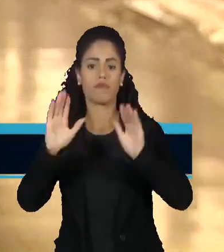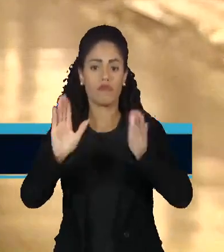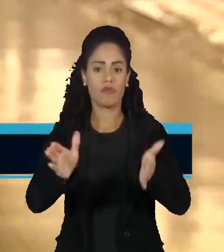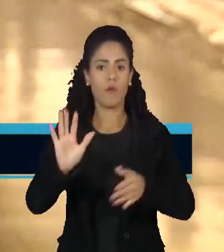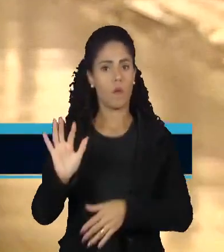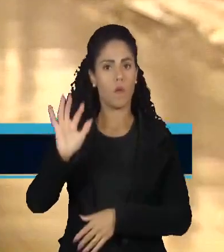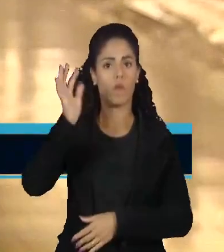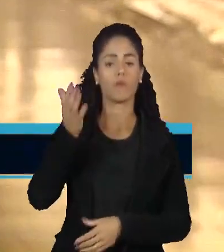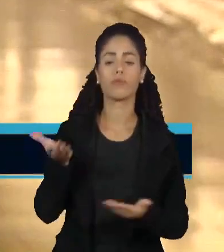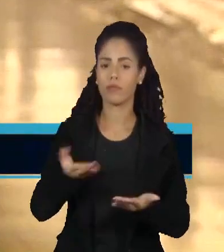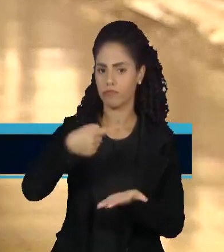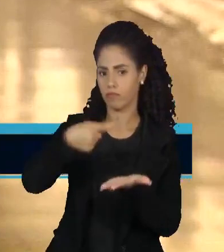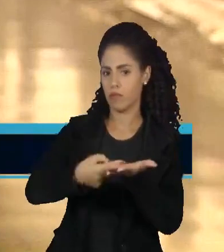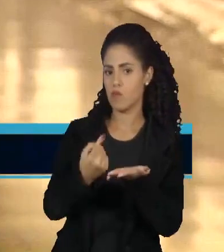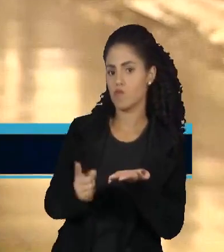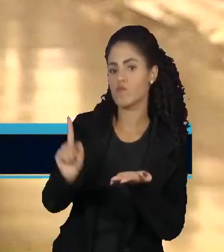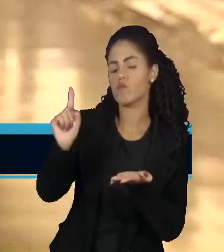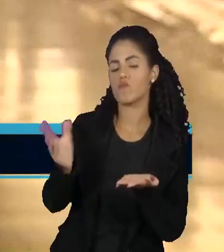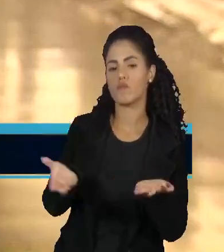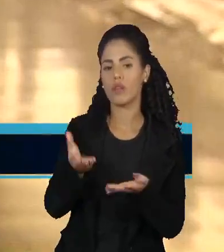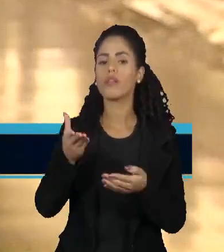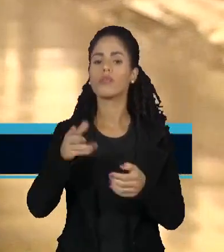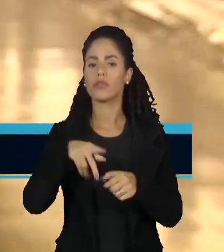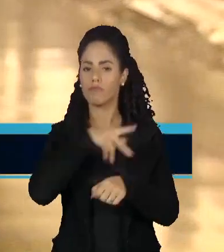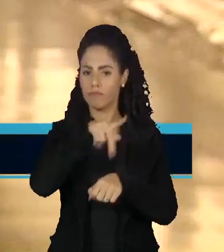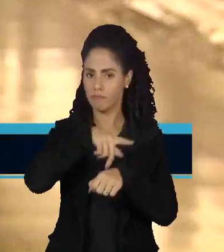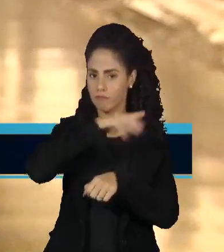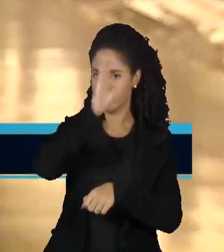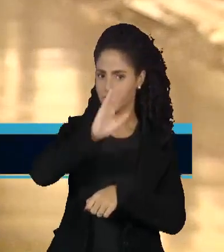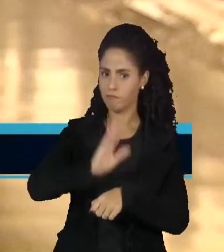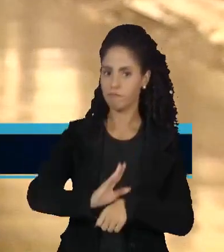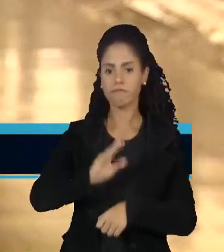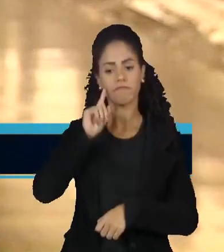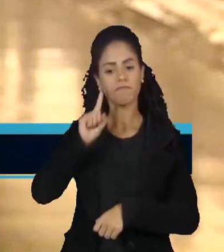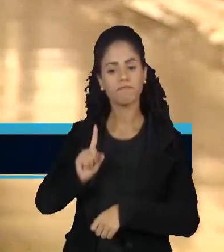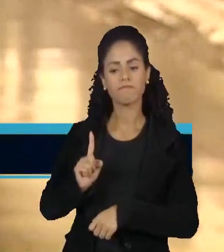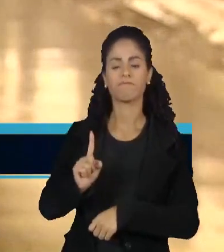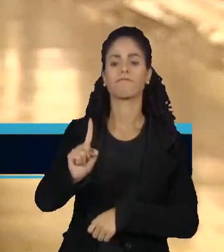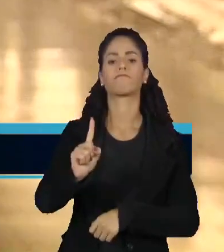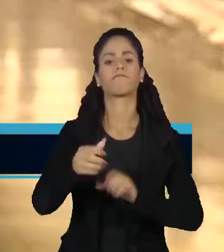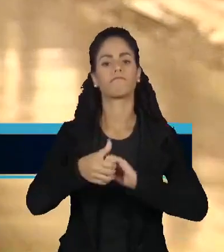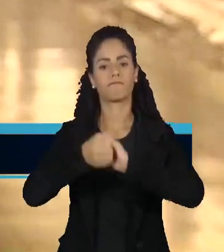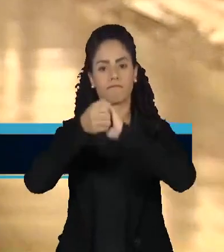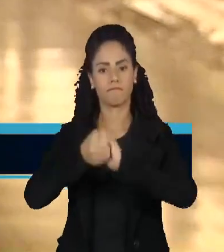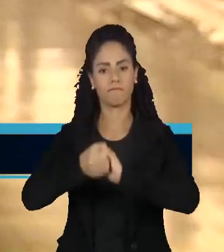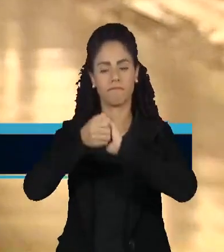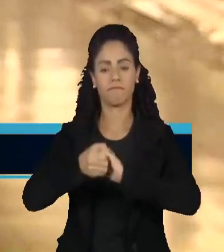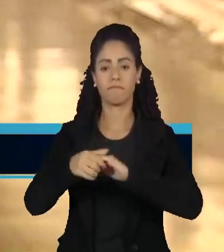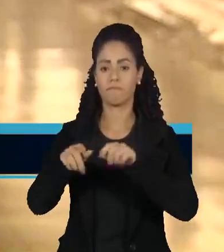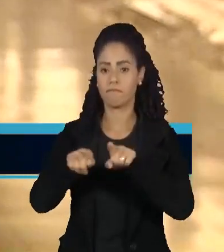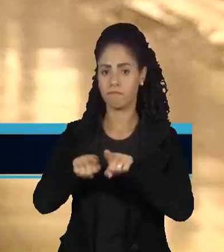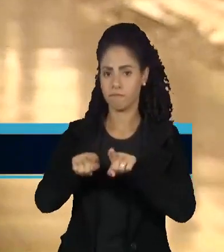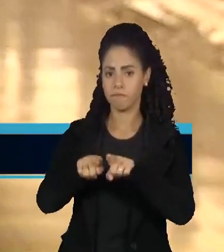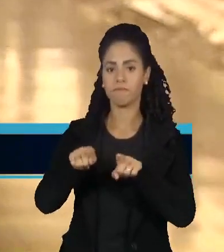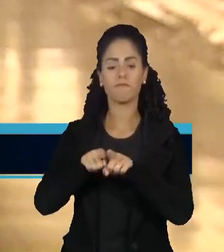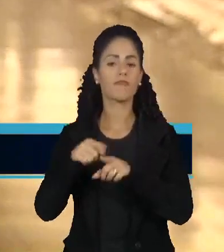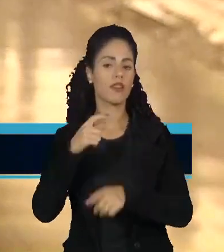Como último compromisso no país, Macron veio ao Senado para encontrar com o presidente do Congresso Nacional, Rodrigo Pacheco.